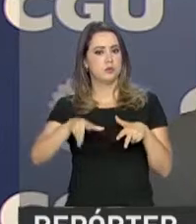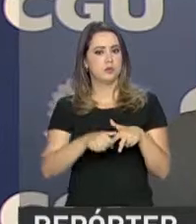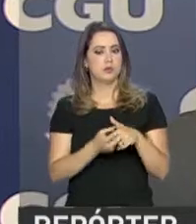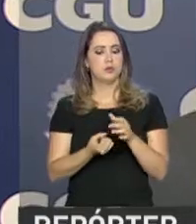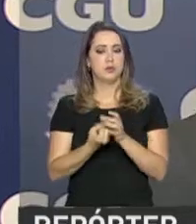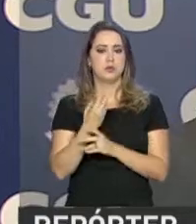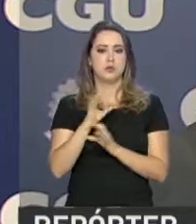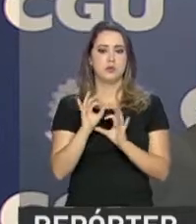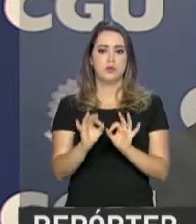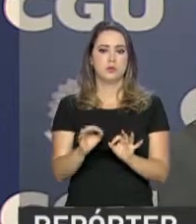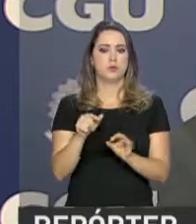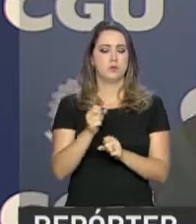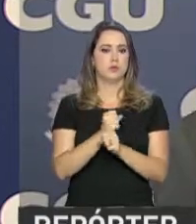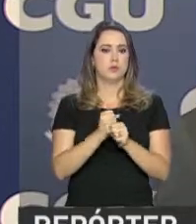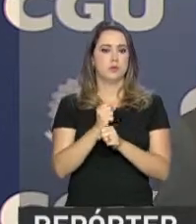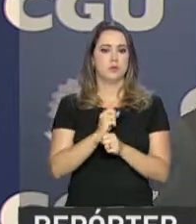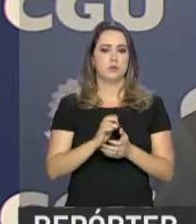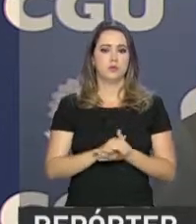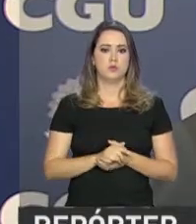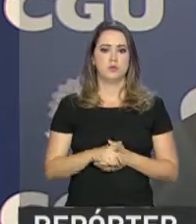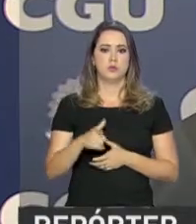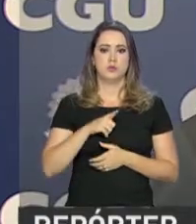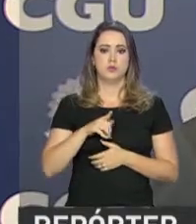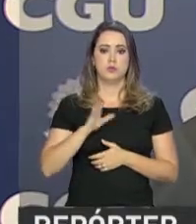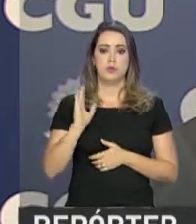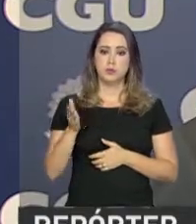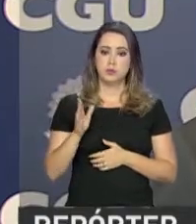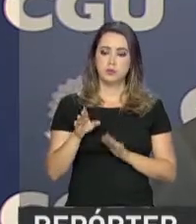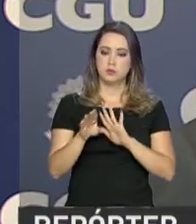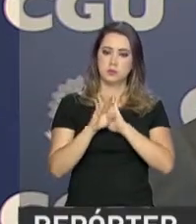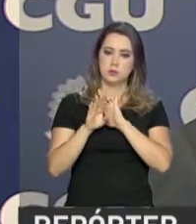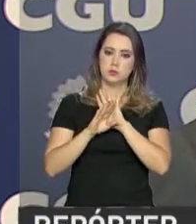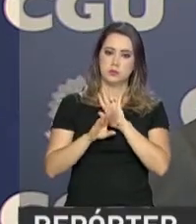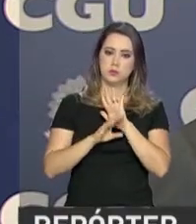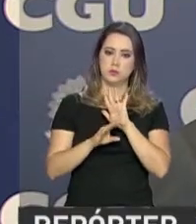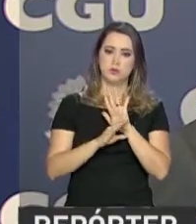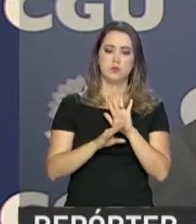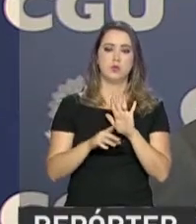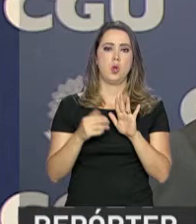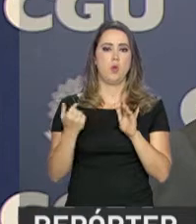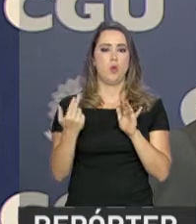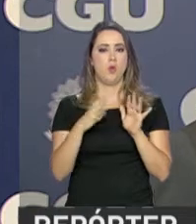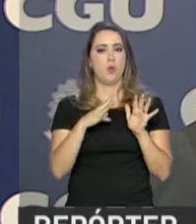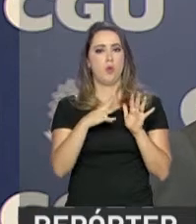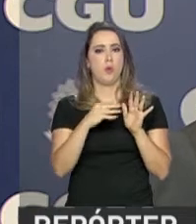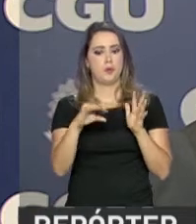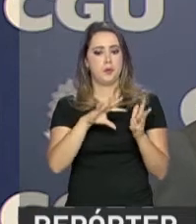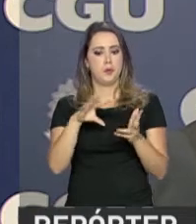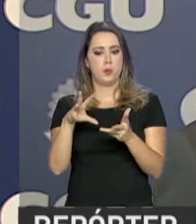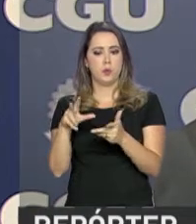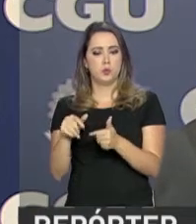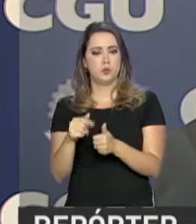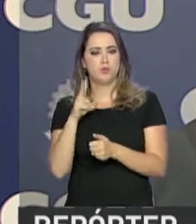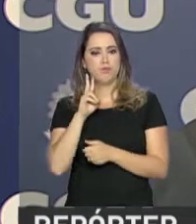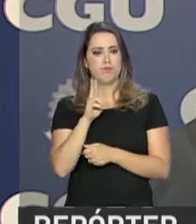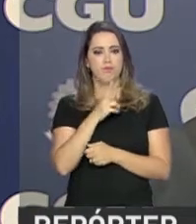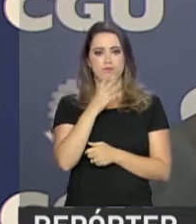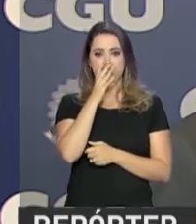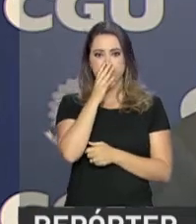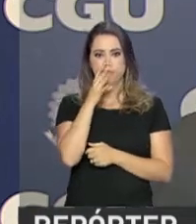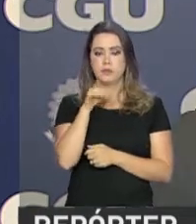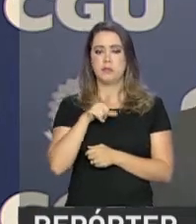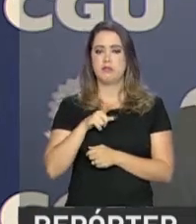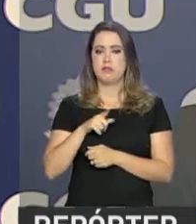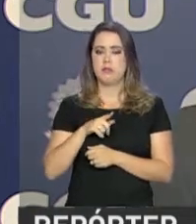criada oficialmente neste ano. Nós temos aqui programas que são referências a nível mundial, como nosso programa de educação